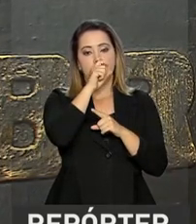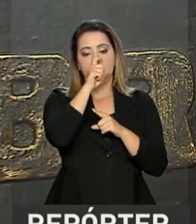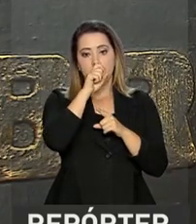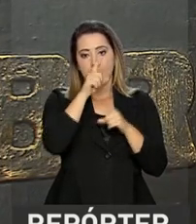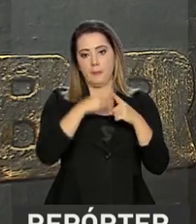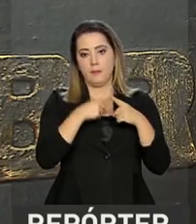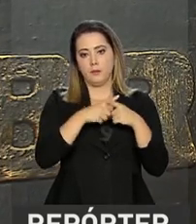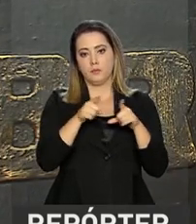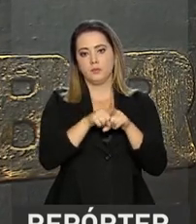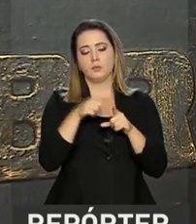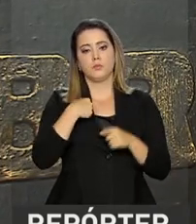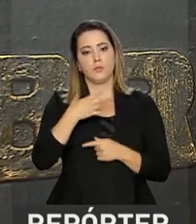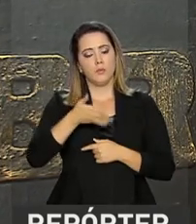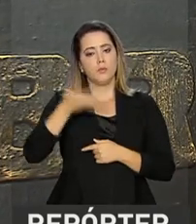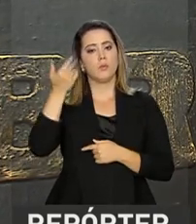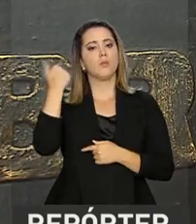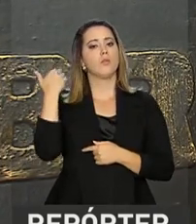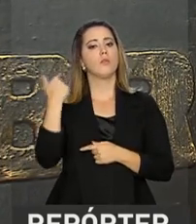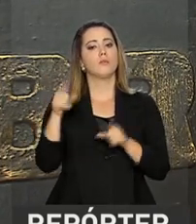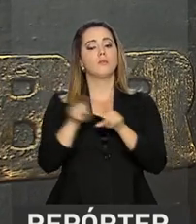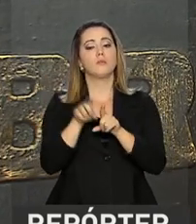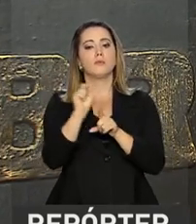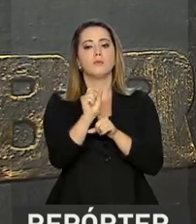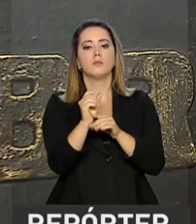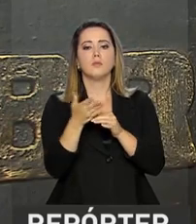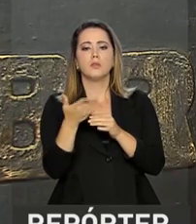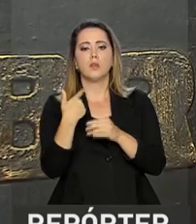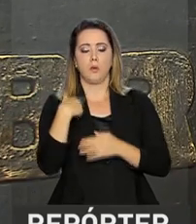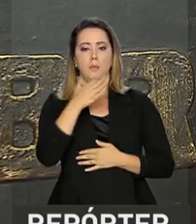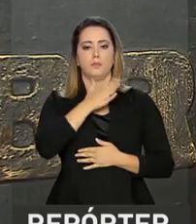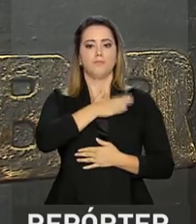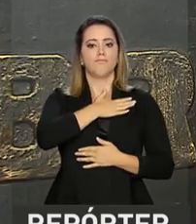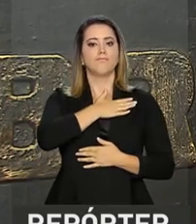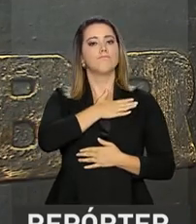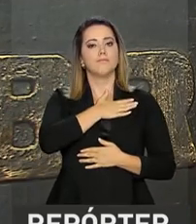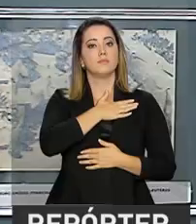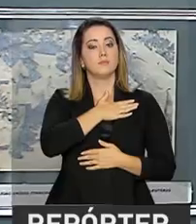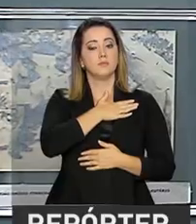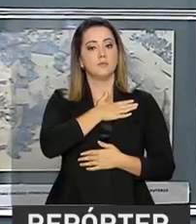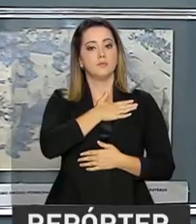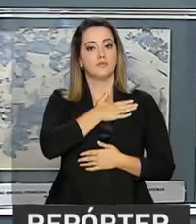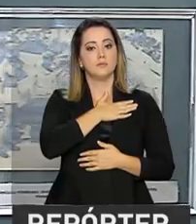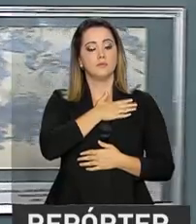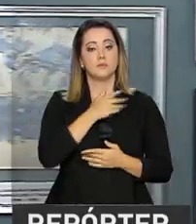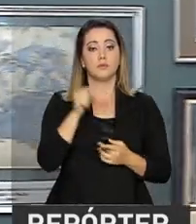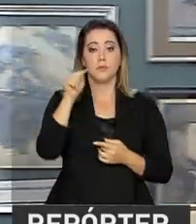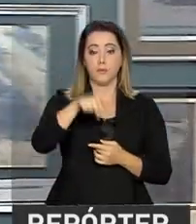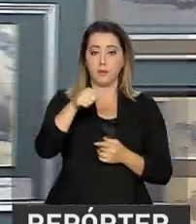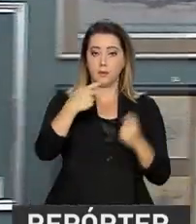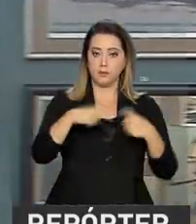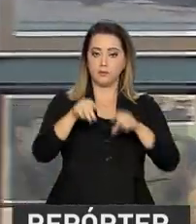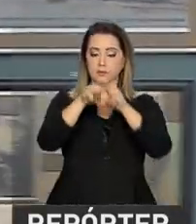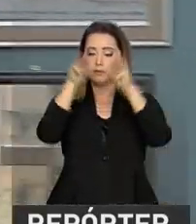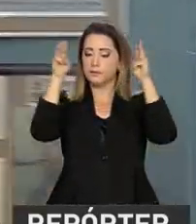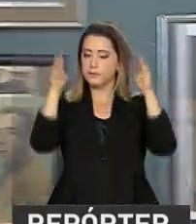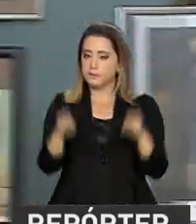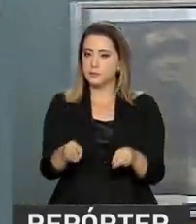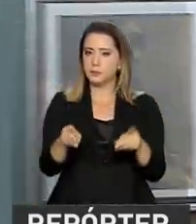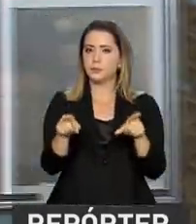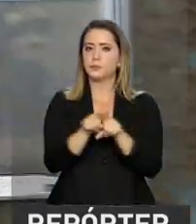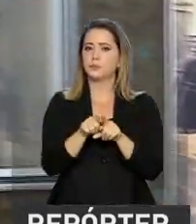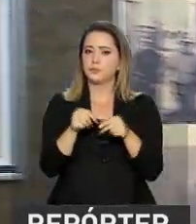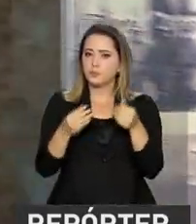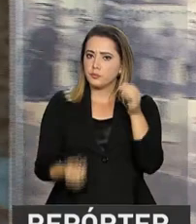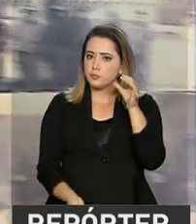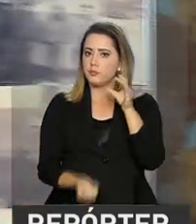eu era e sou muito patriota e aqui nesse museu em brasília fundado por